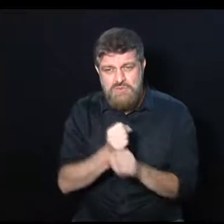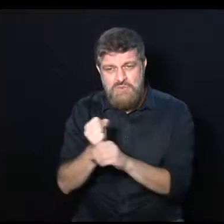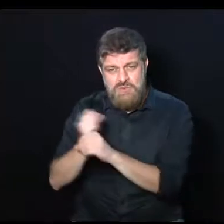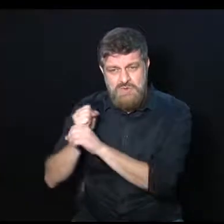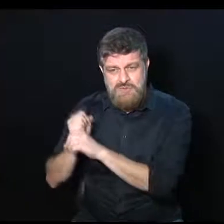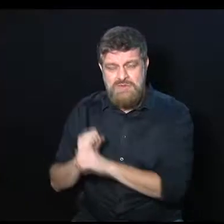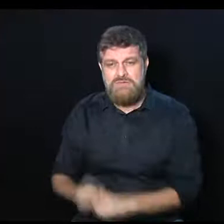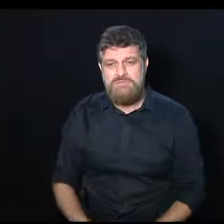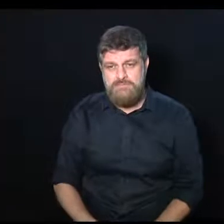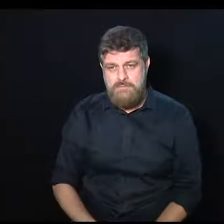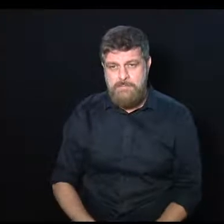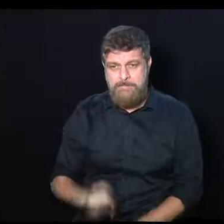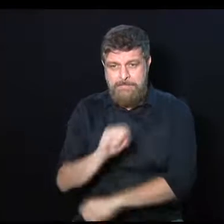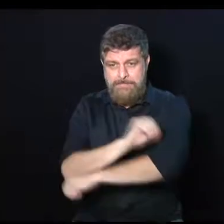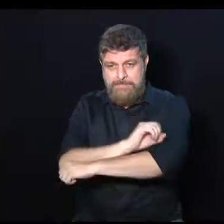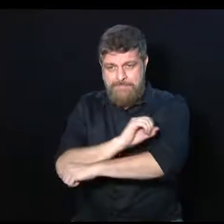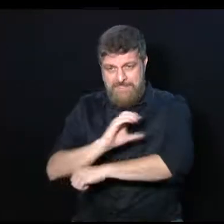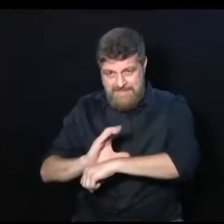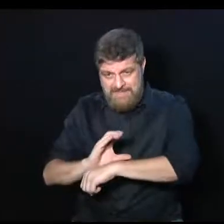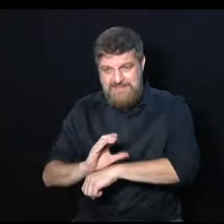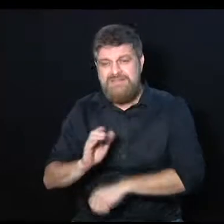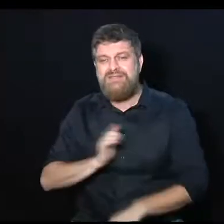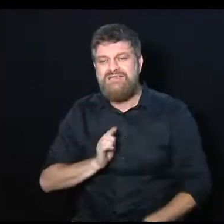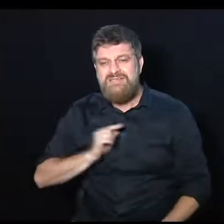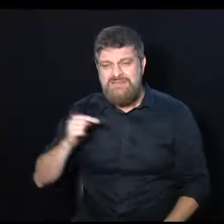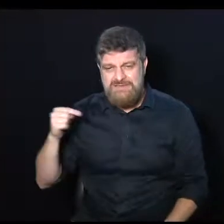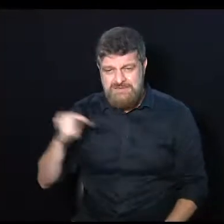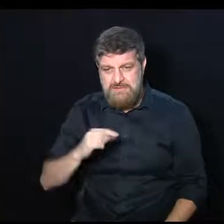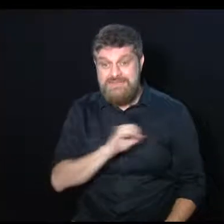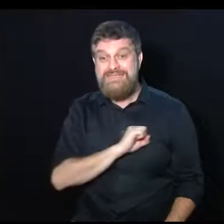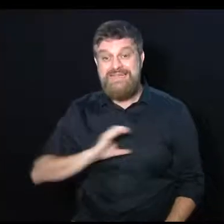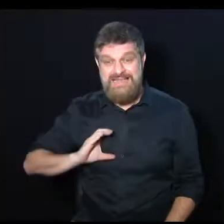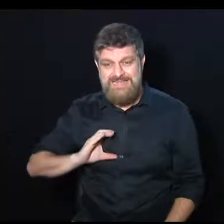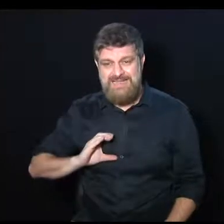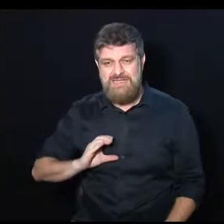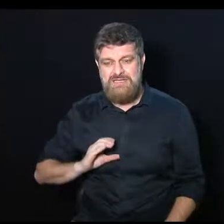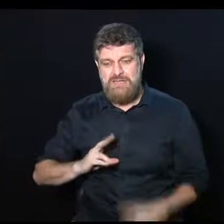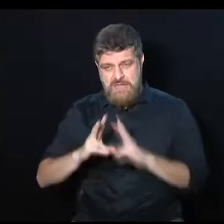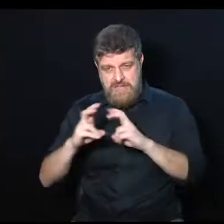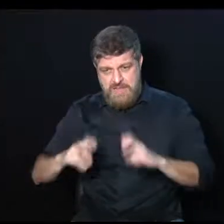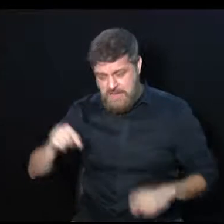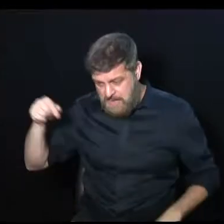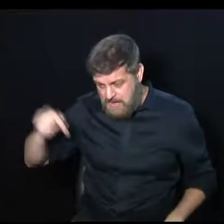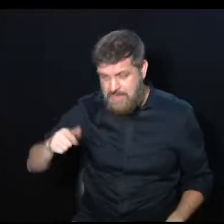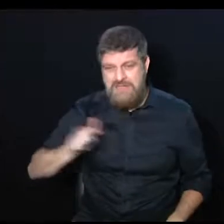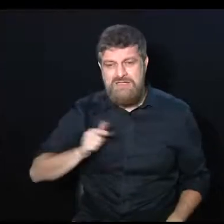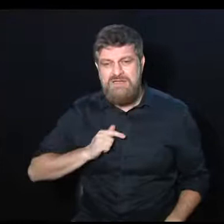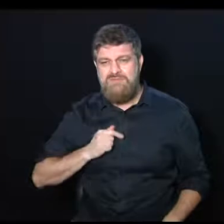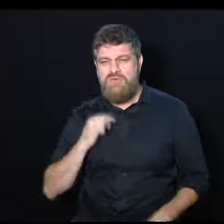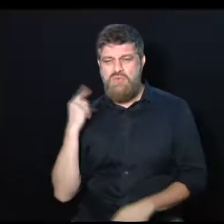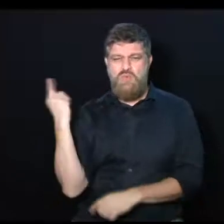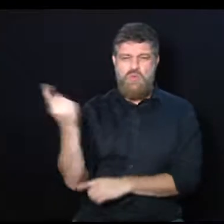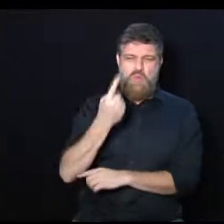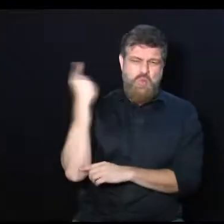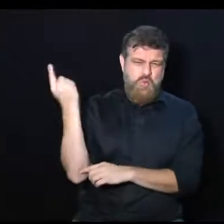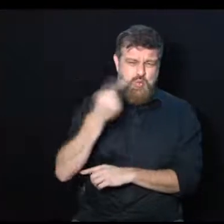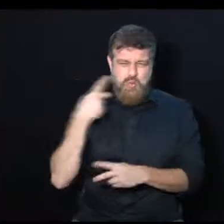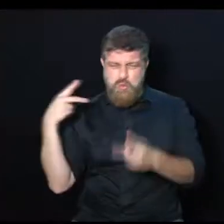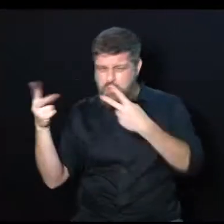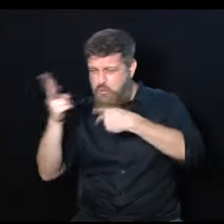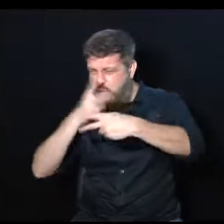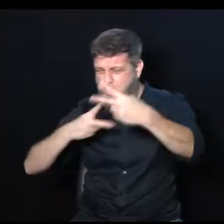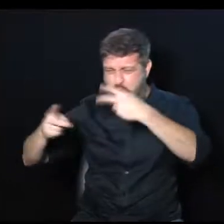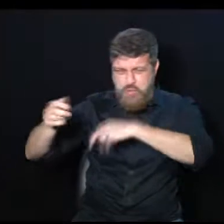Santa Catarina, que houve uma enchente, um tornado praticamente que passou lá. Então, por exemplo, você tem, às vezes, modificações